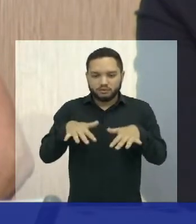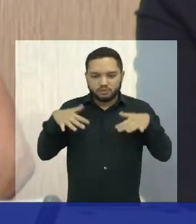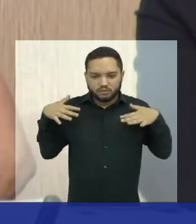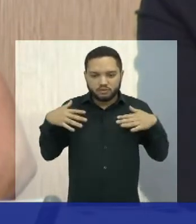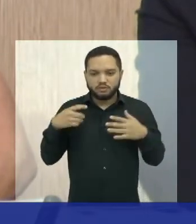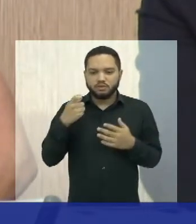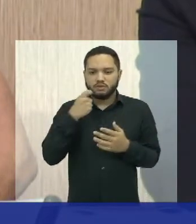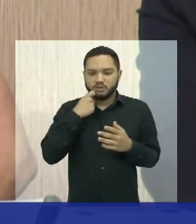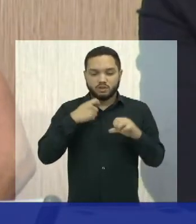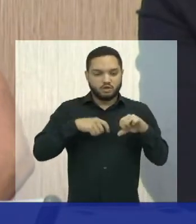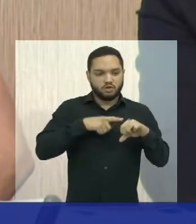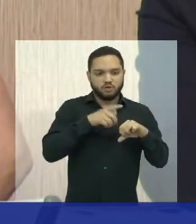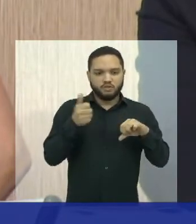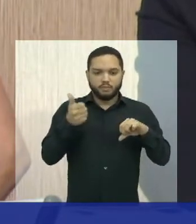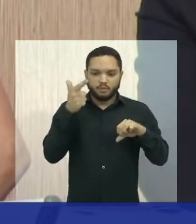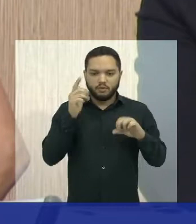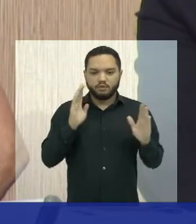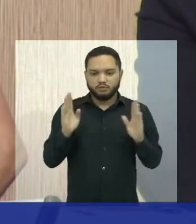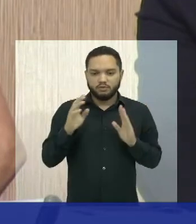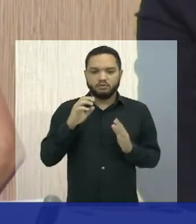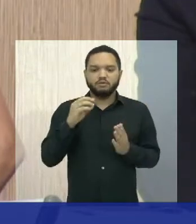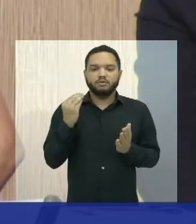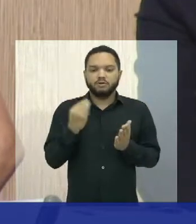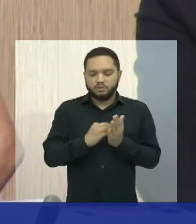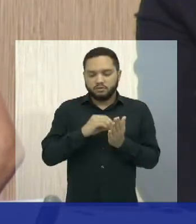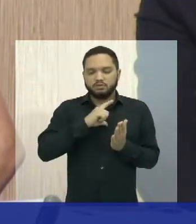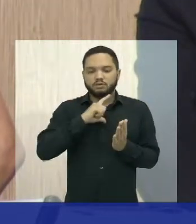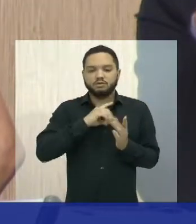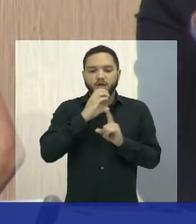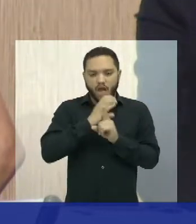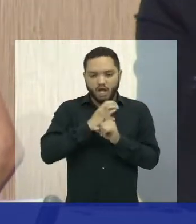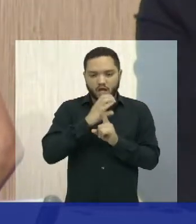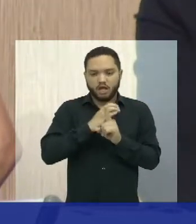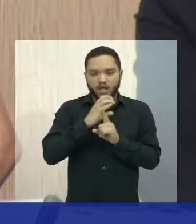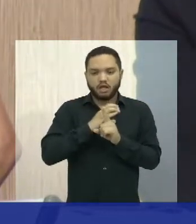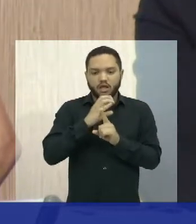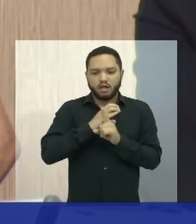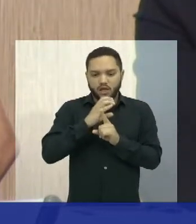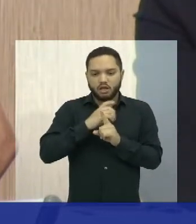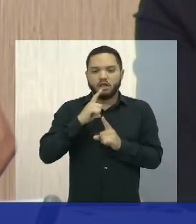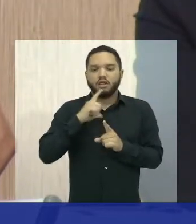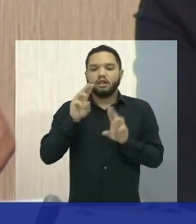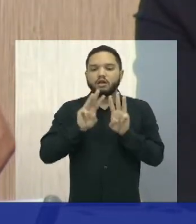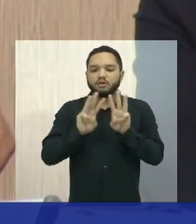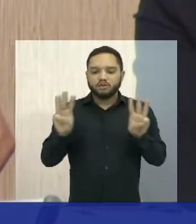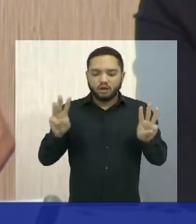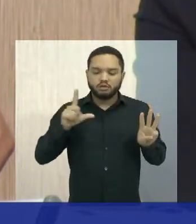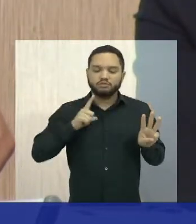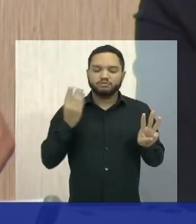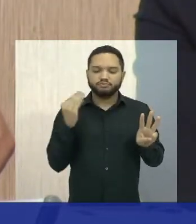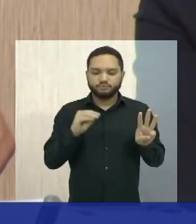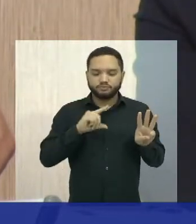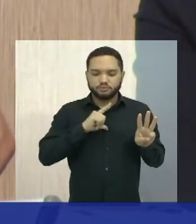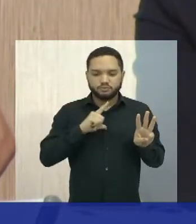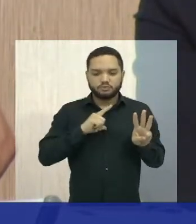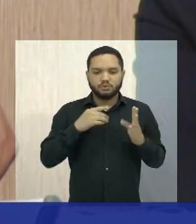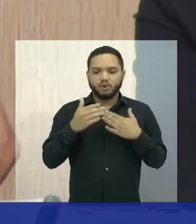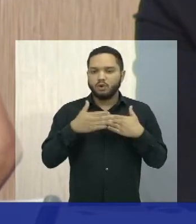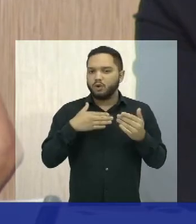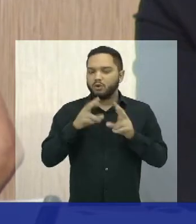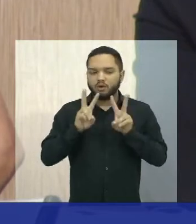de 9 às 12. Esse calendário também está disponível no nosso canal. A gente está aberto a discutir qualquer